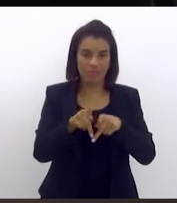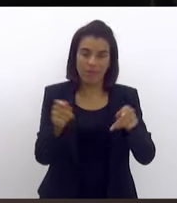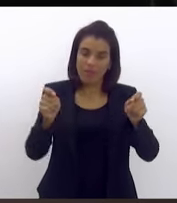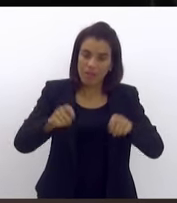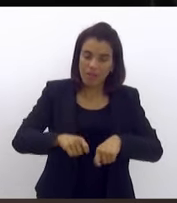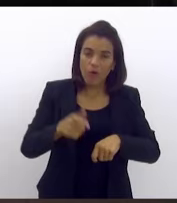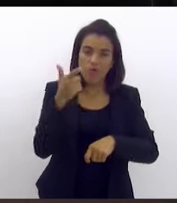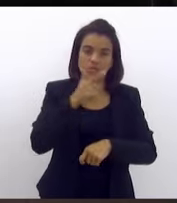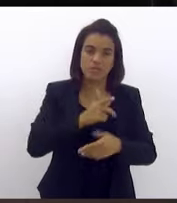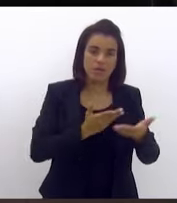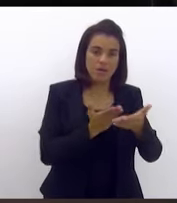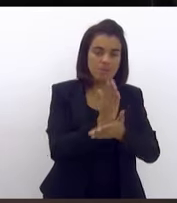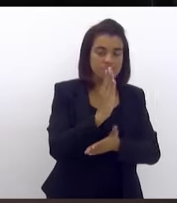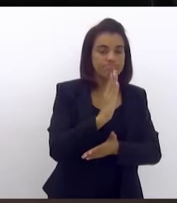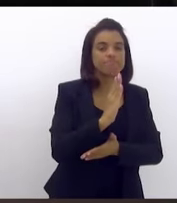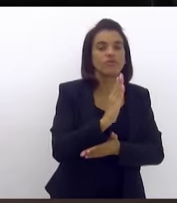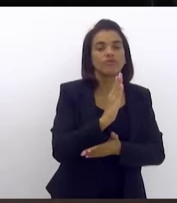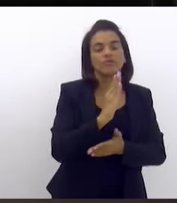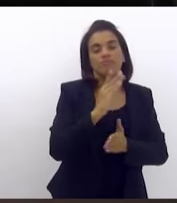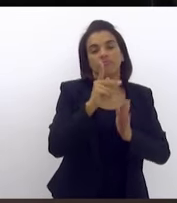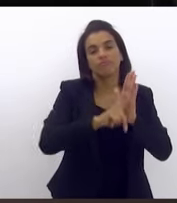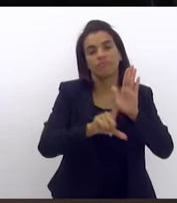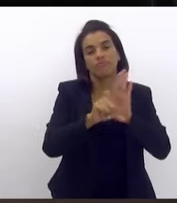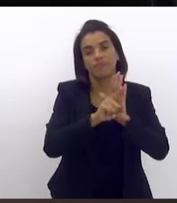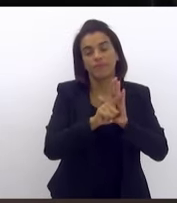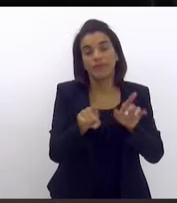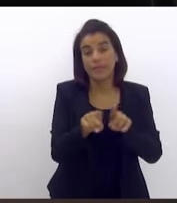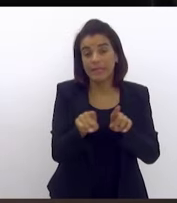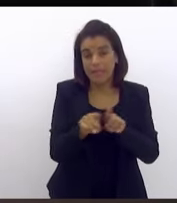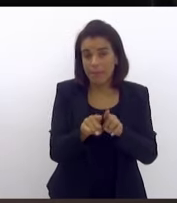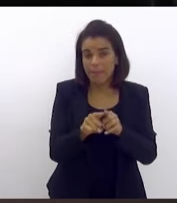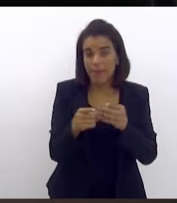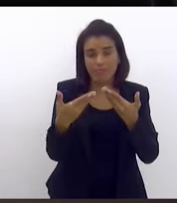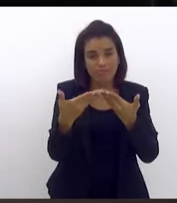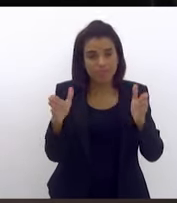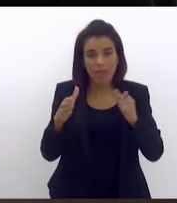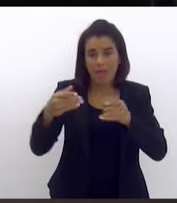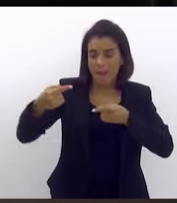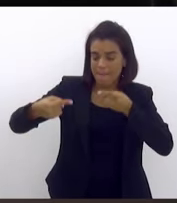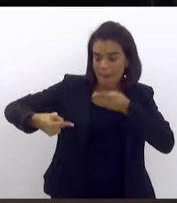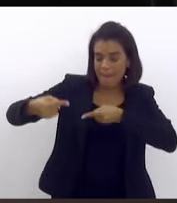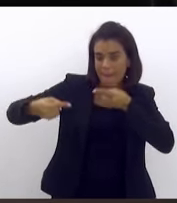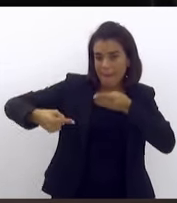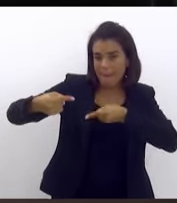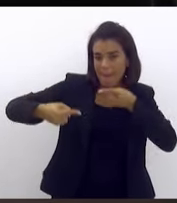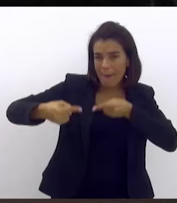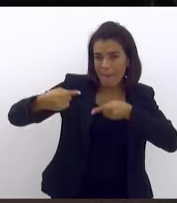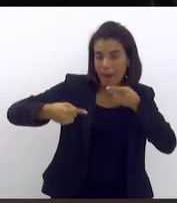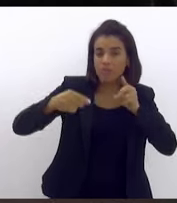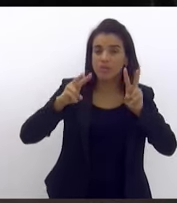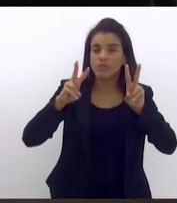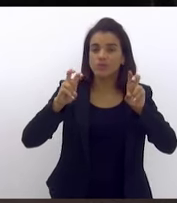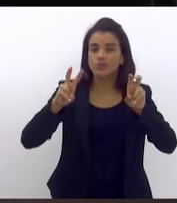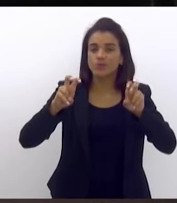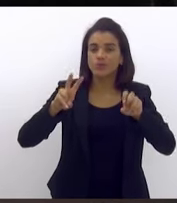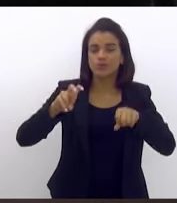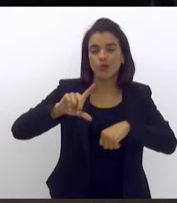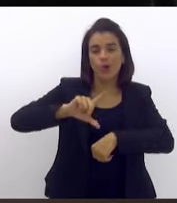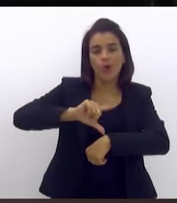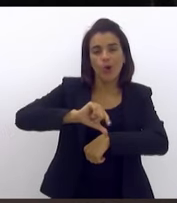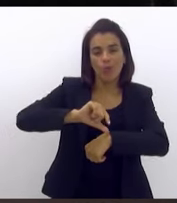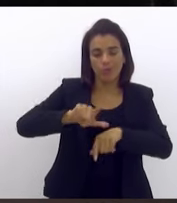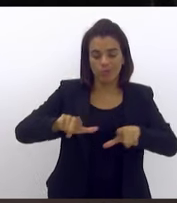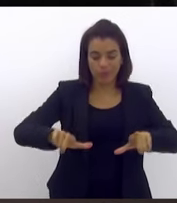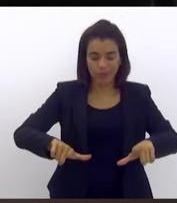tarifa social e, ao mesmo tempo, abrir um debate, uma discussão sobre essa questão do hidrômetro.